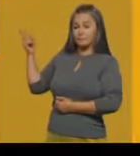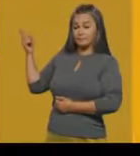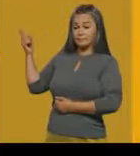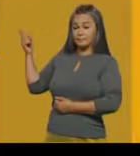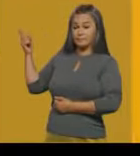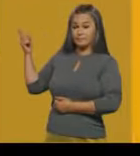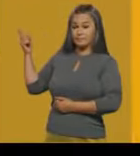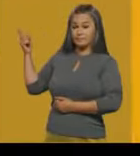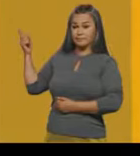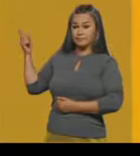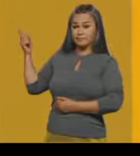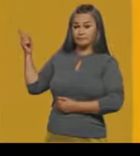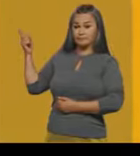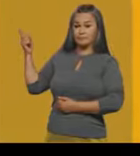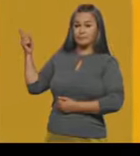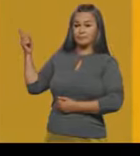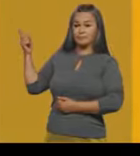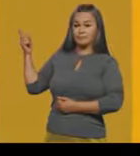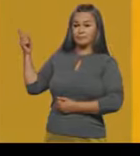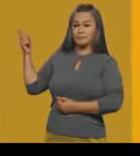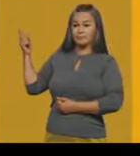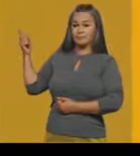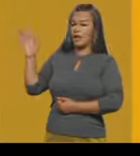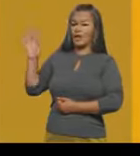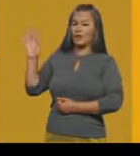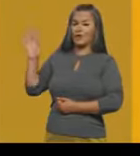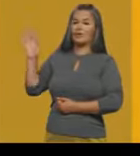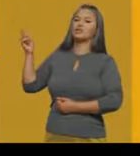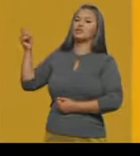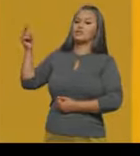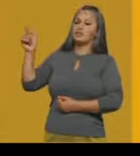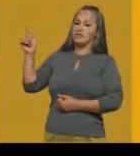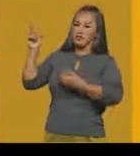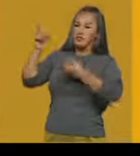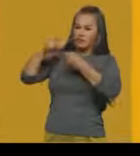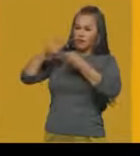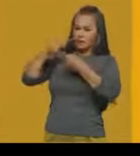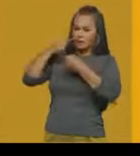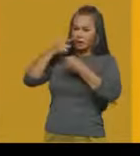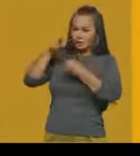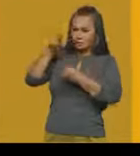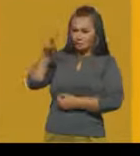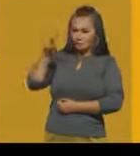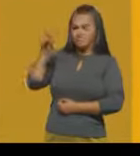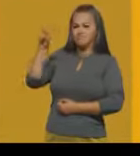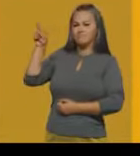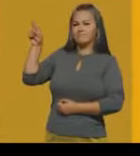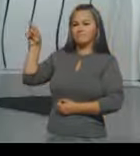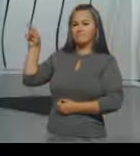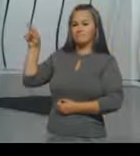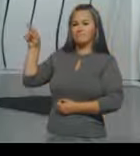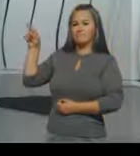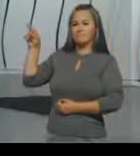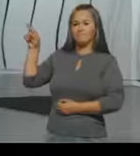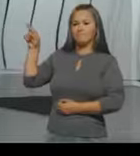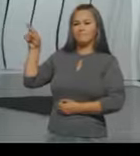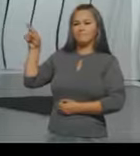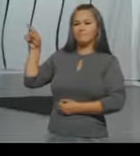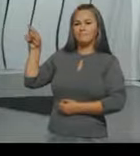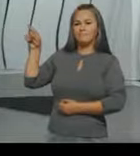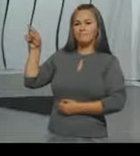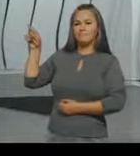De novo, voltando naquele primeiro slide que nós colocamos, recoloquei aqui. Por quê? Para voltar